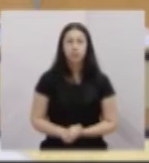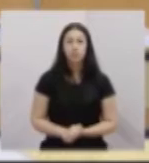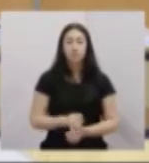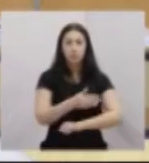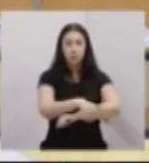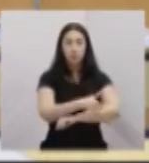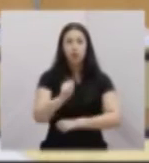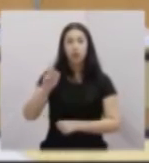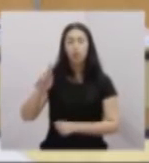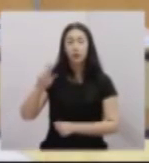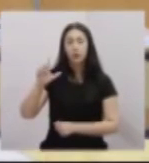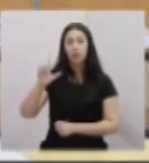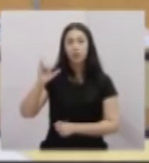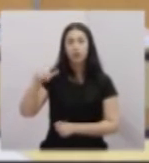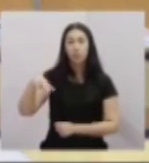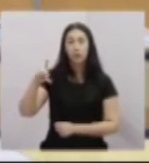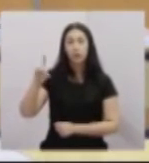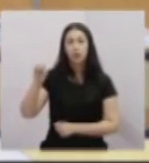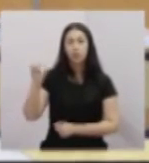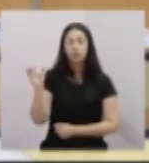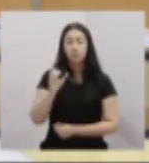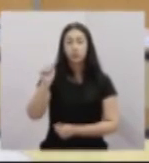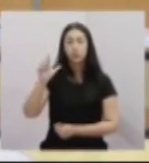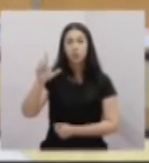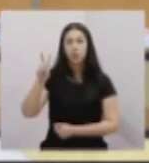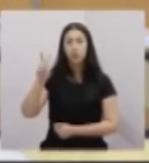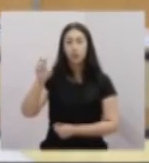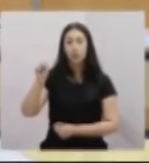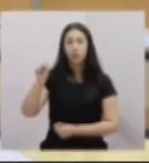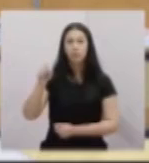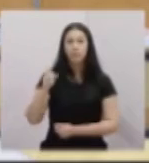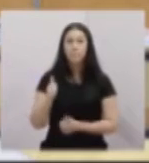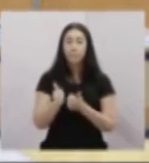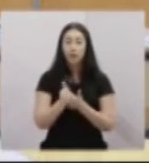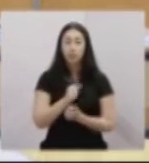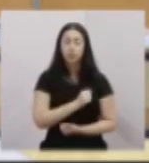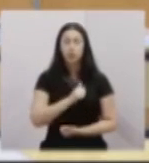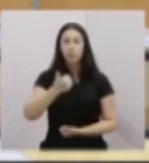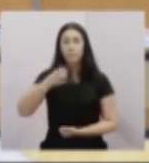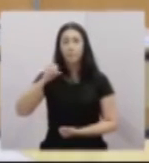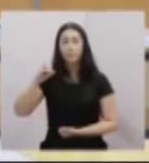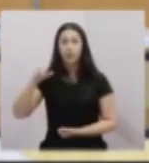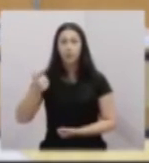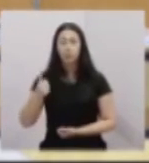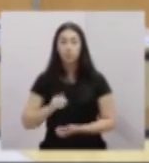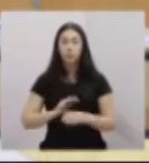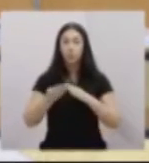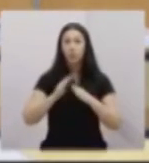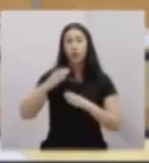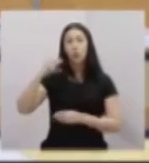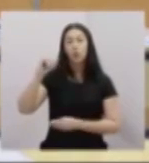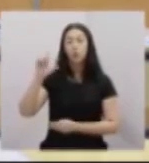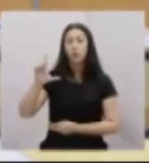Estrada Arlindo Alves Vieira, próximo ao número 1001, no Jardim Colinas.